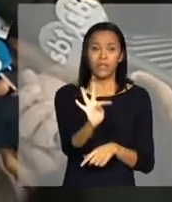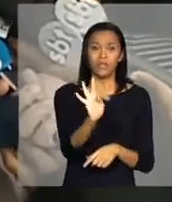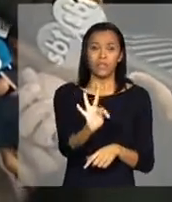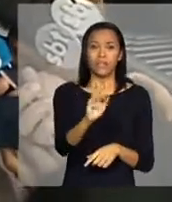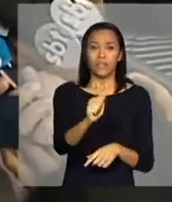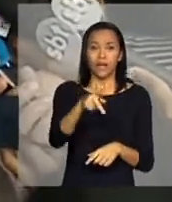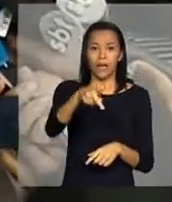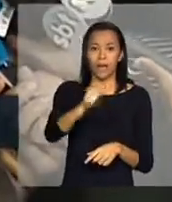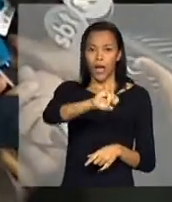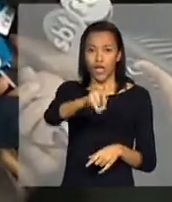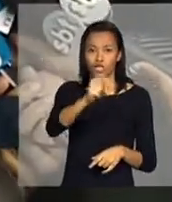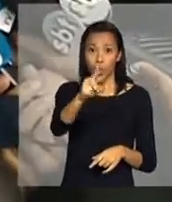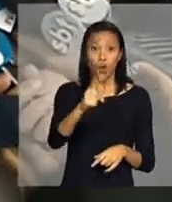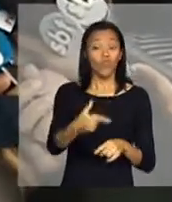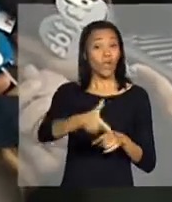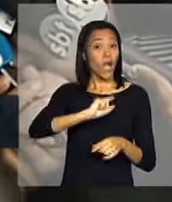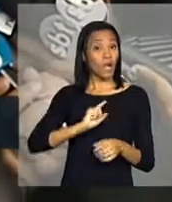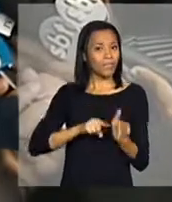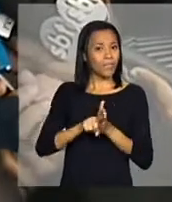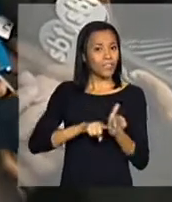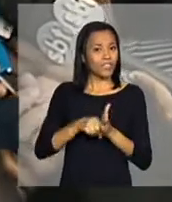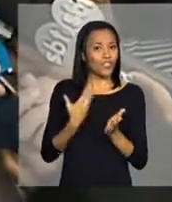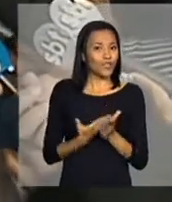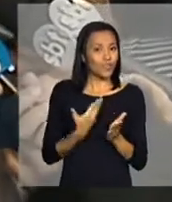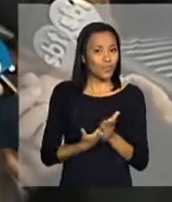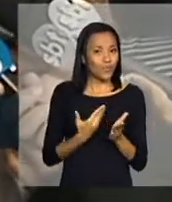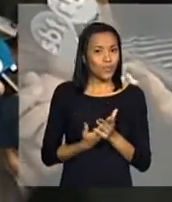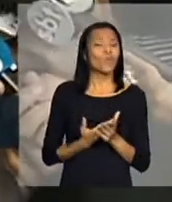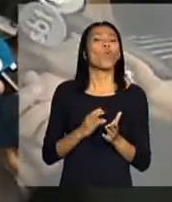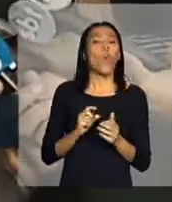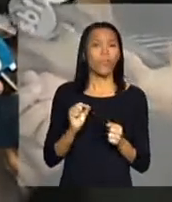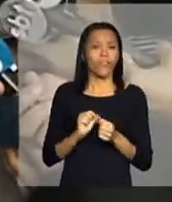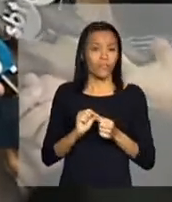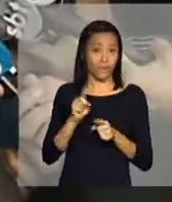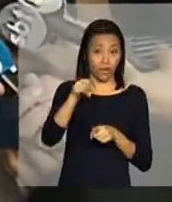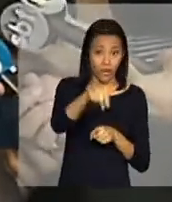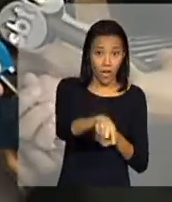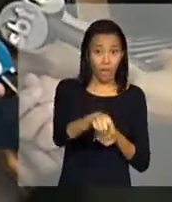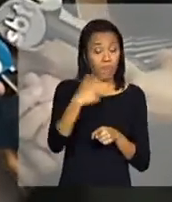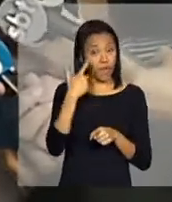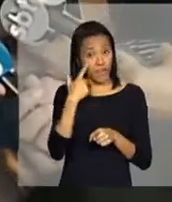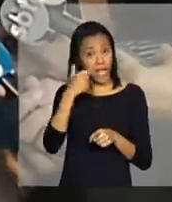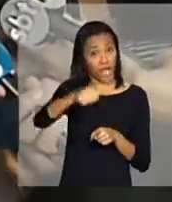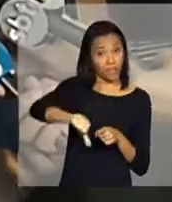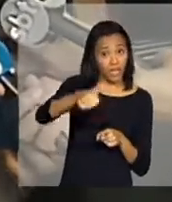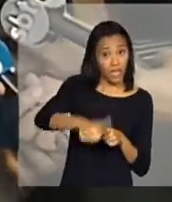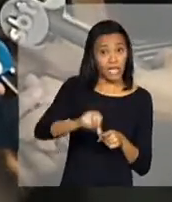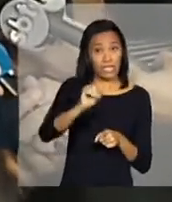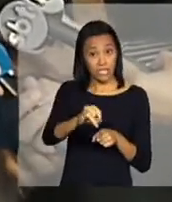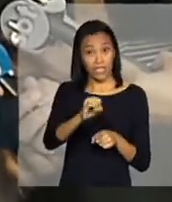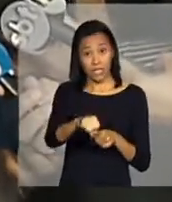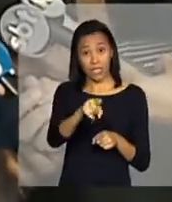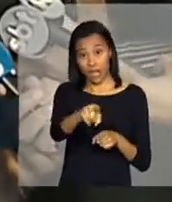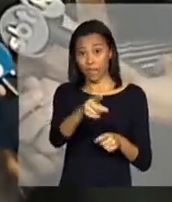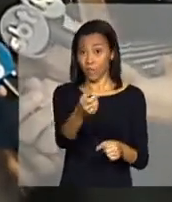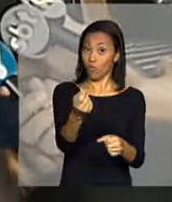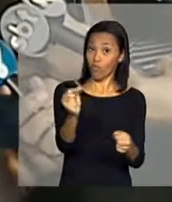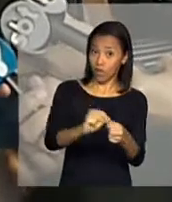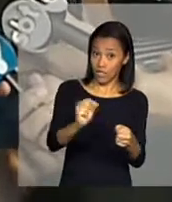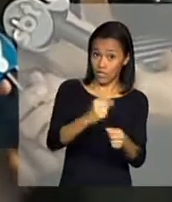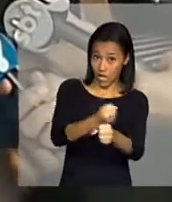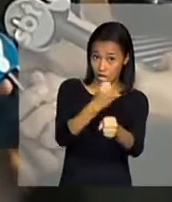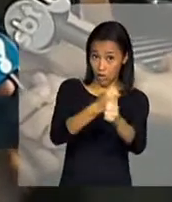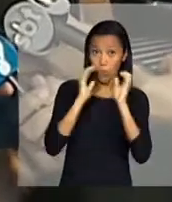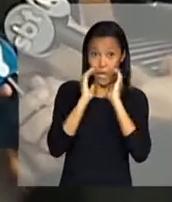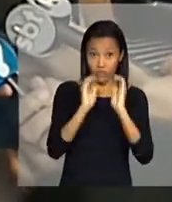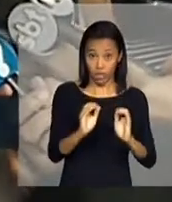foram inclusive decididos judicialmente que têm que ser feitos para analisar se a viabilidade da obra que se pretende fazer no local, com respeito